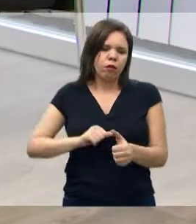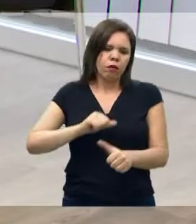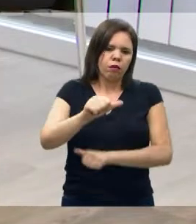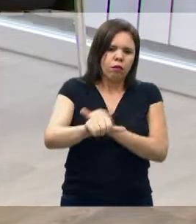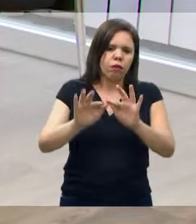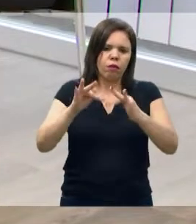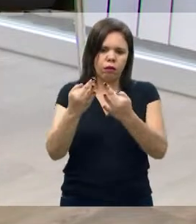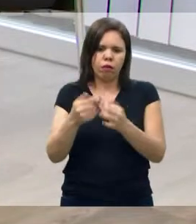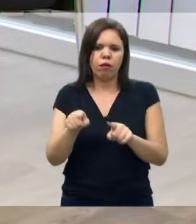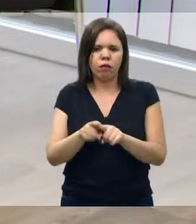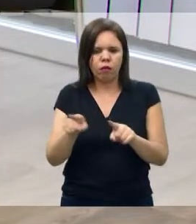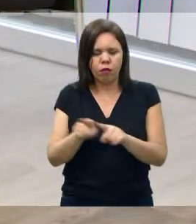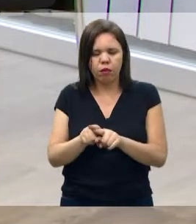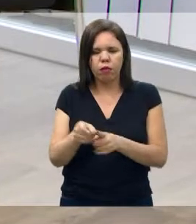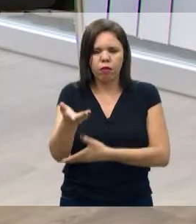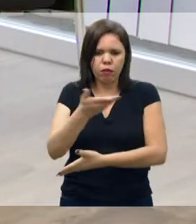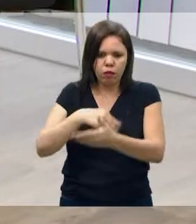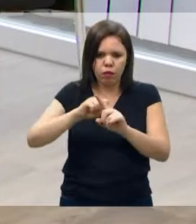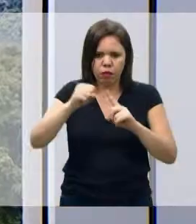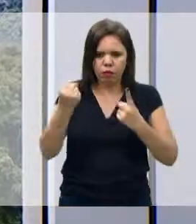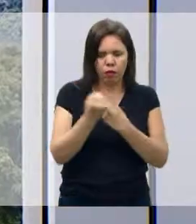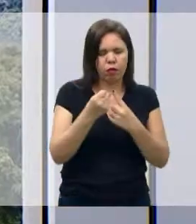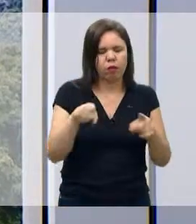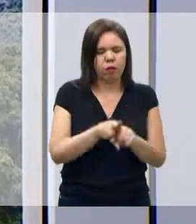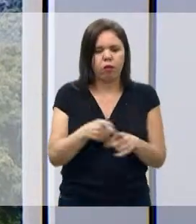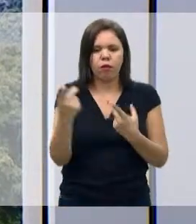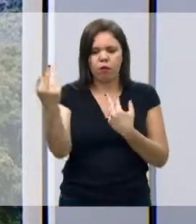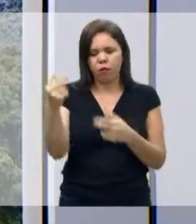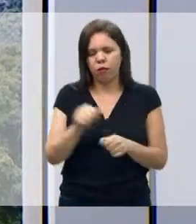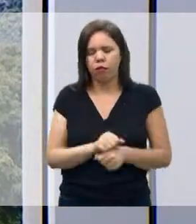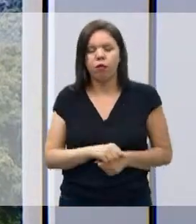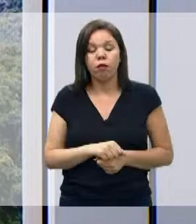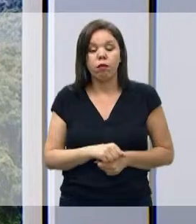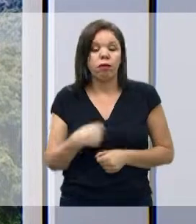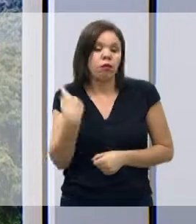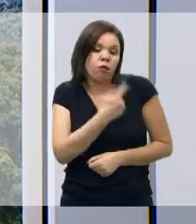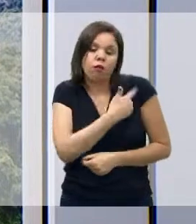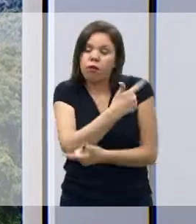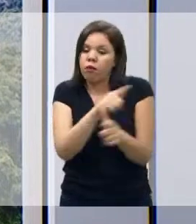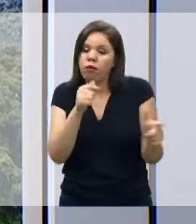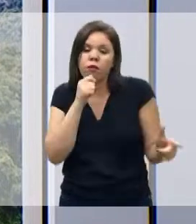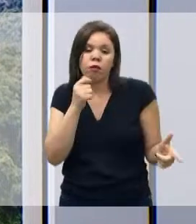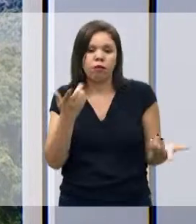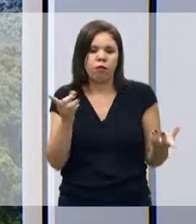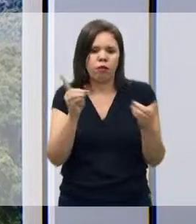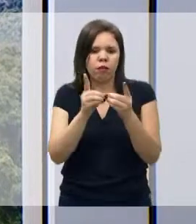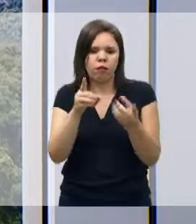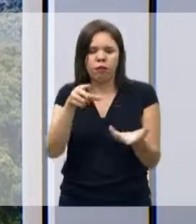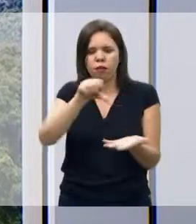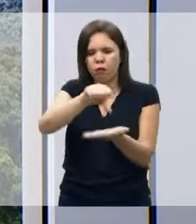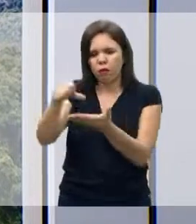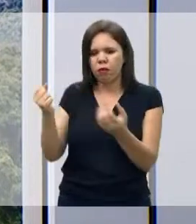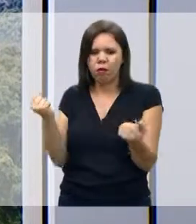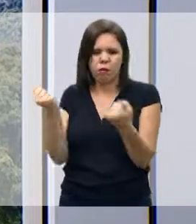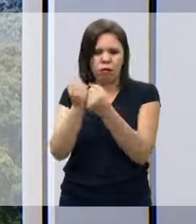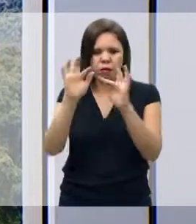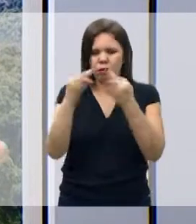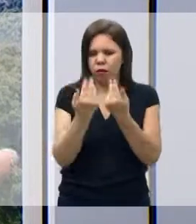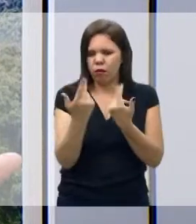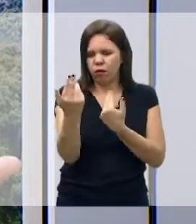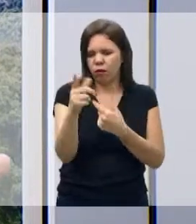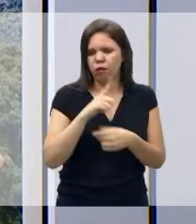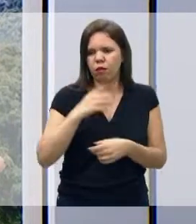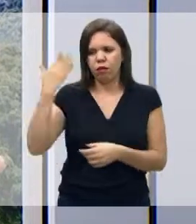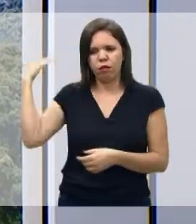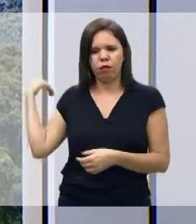transformações familiares e da sociedade também, né? Então a gente não tem essa rede de apoio familiar tão extensa quanto você